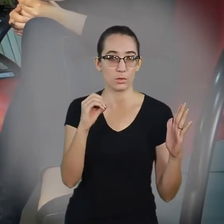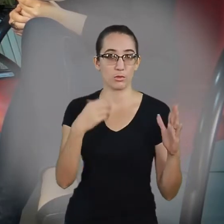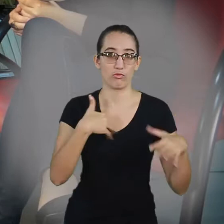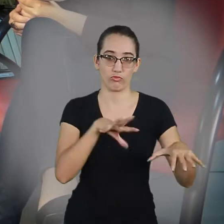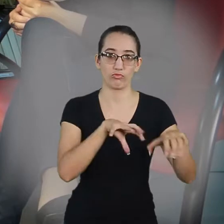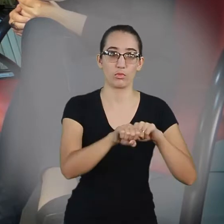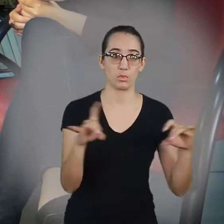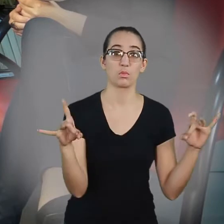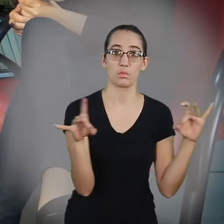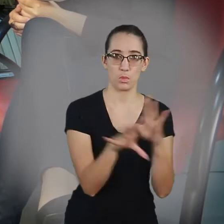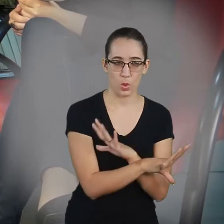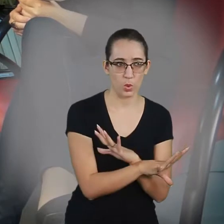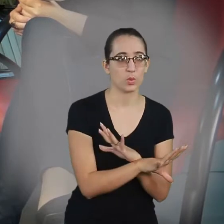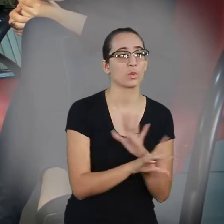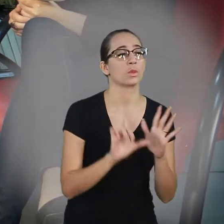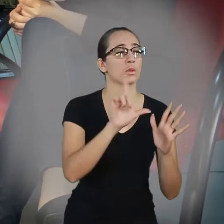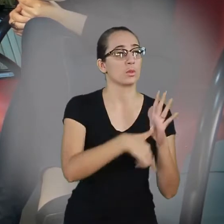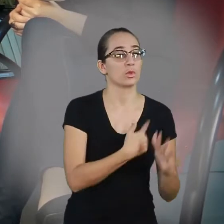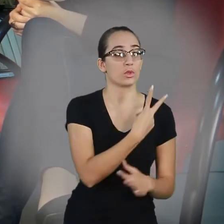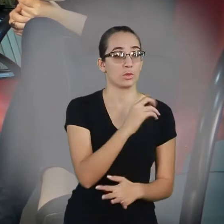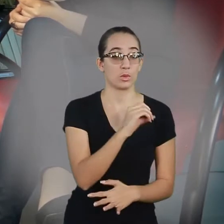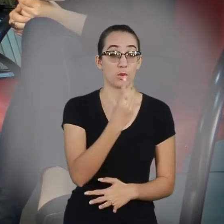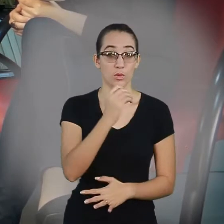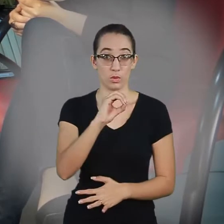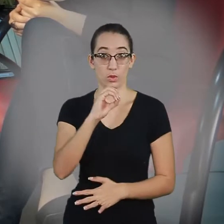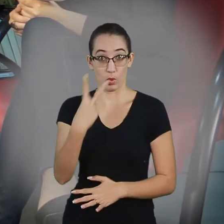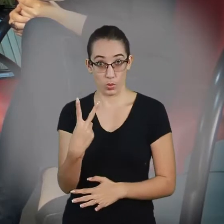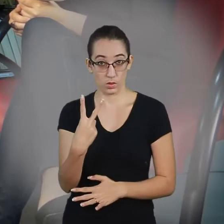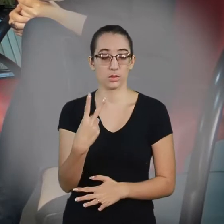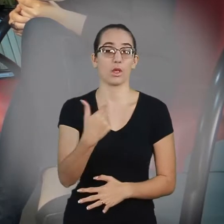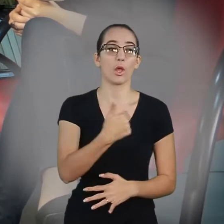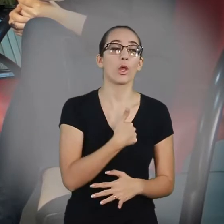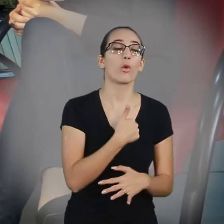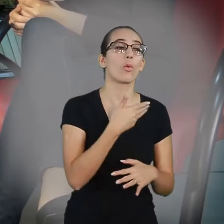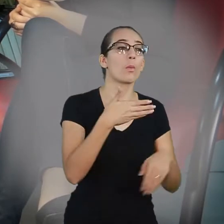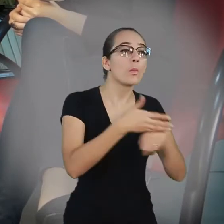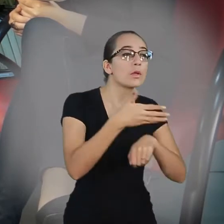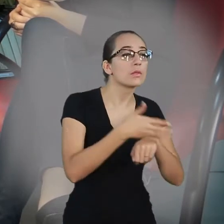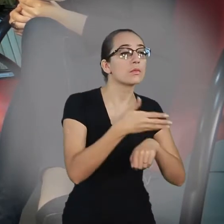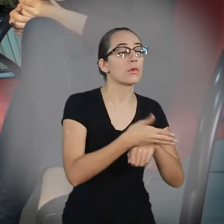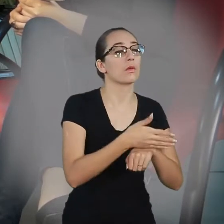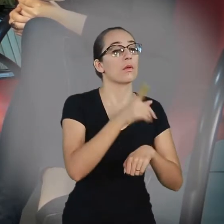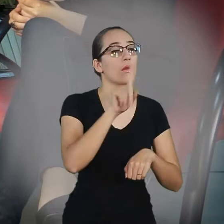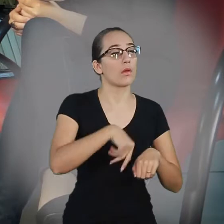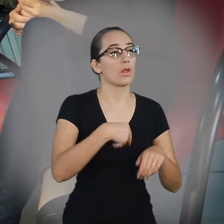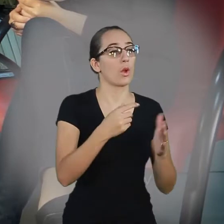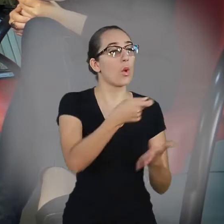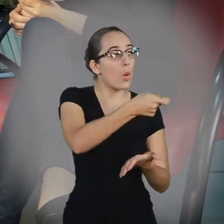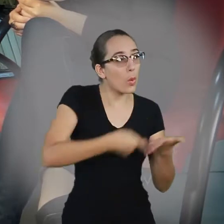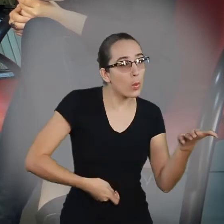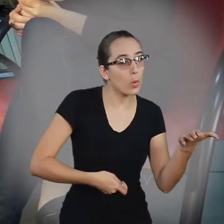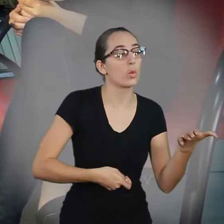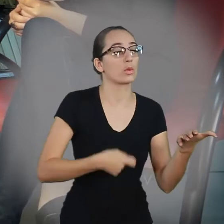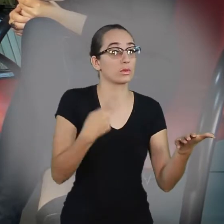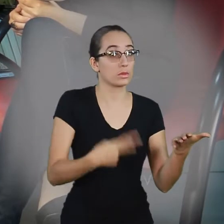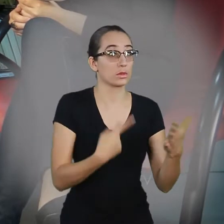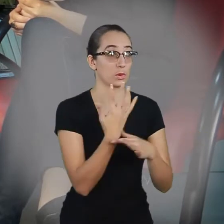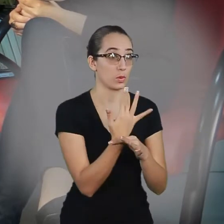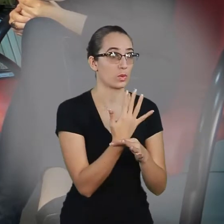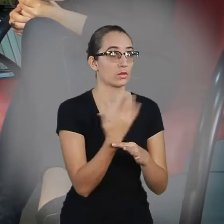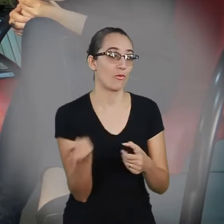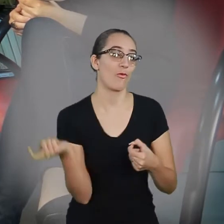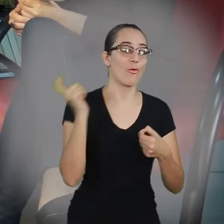Departamento de Informática Teórica no Instituto de Informática da URGS e voltei, então, com muita alegria, com